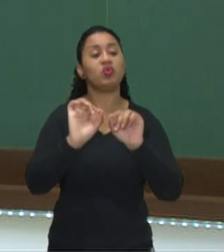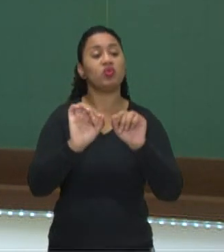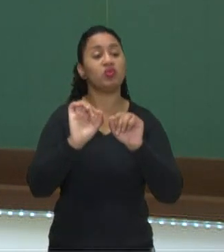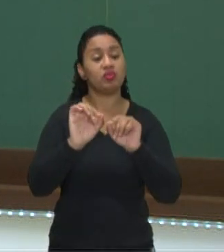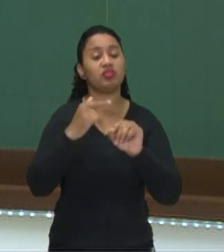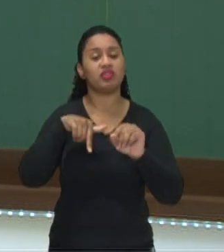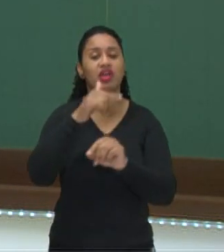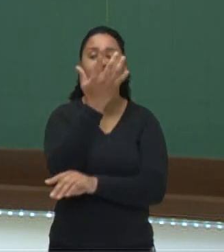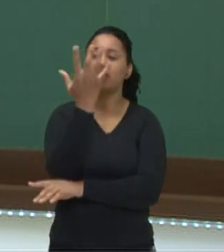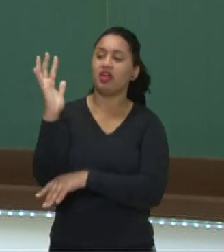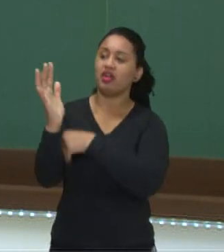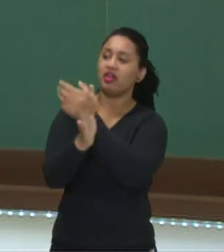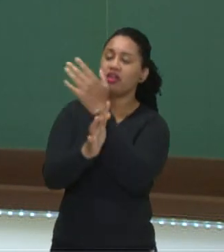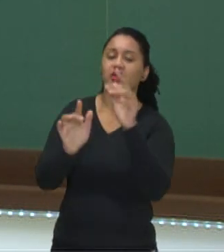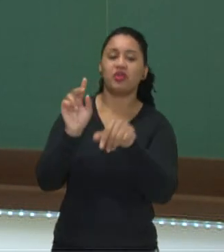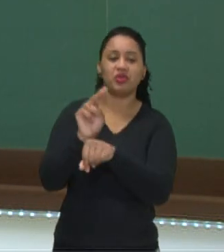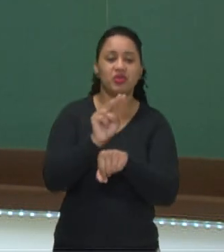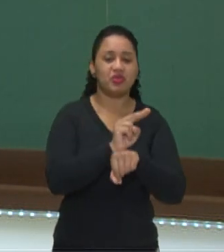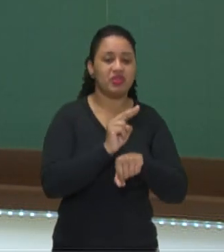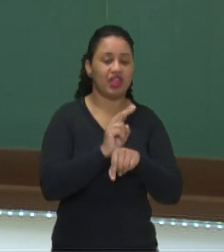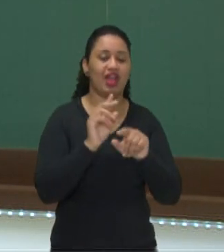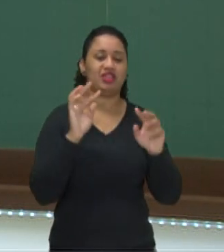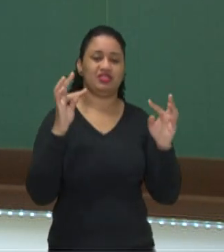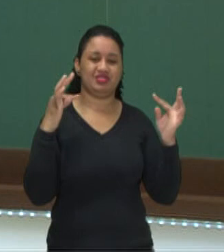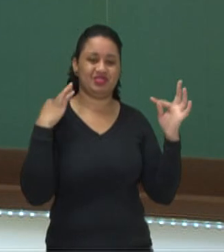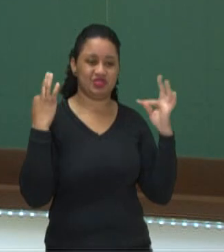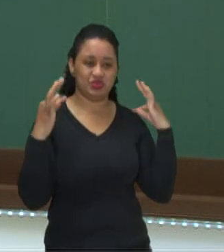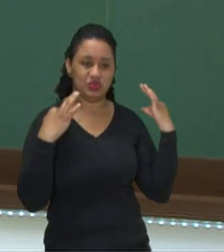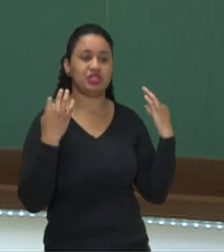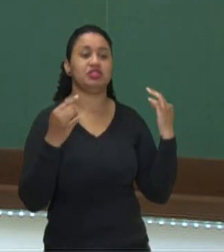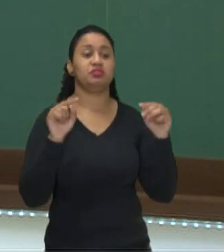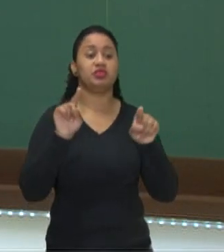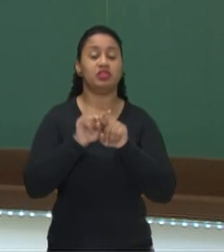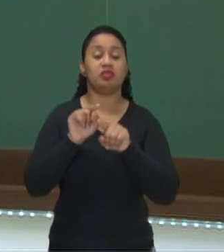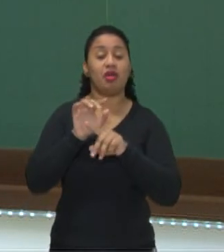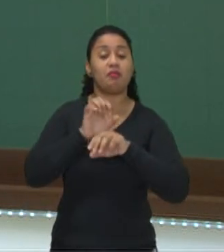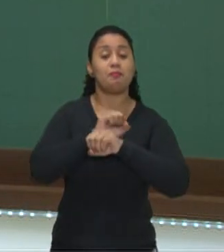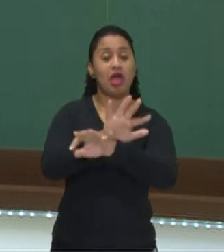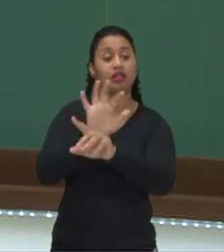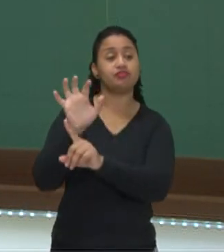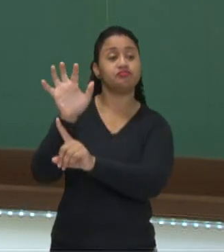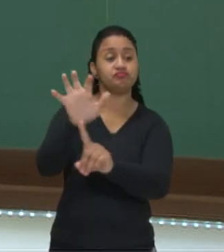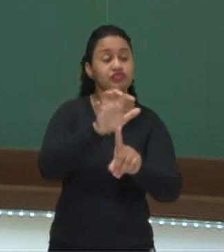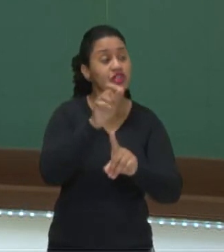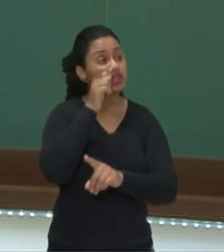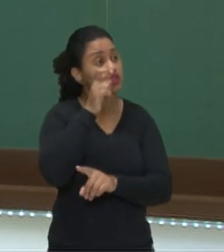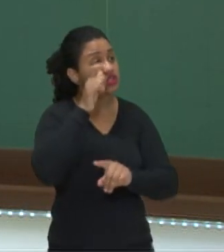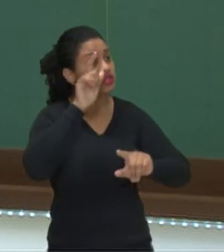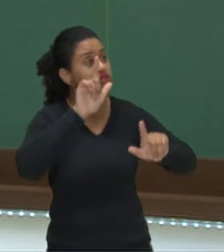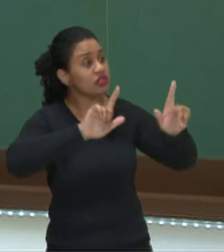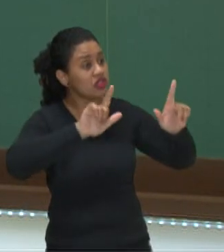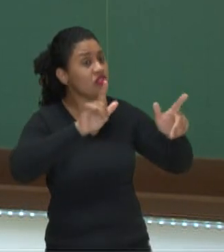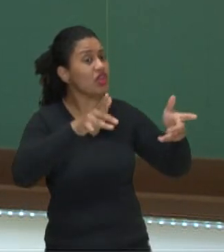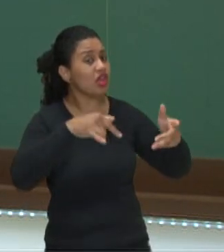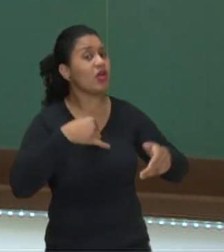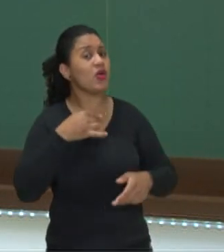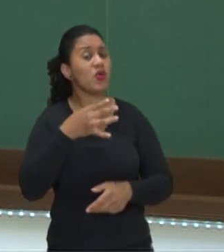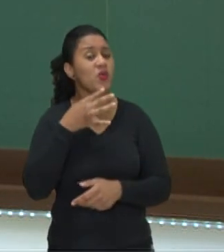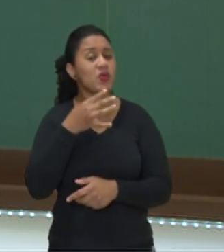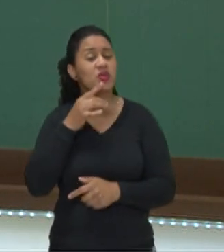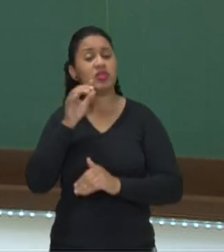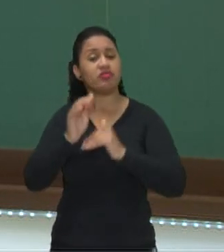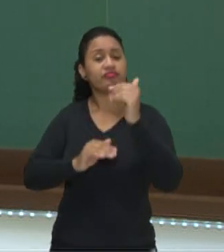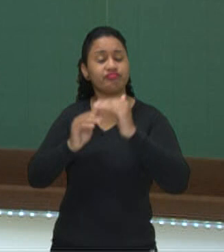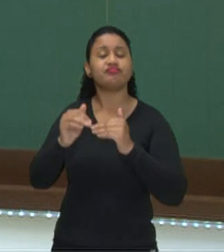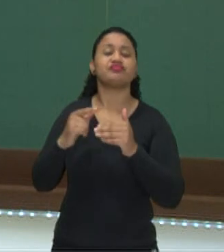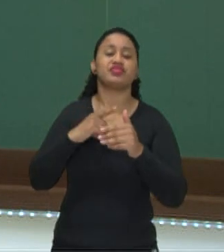o ecoturismo, influência da mídia. Então, as pessoas assistem na TV, querem praticar, querem querem conhecer,